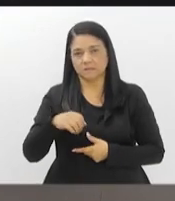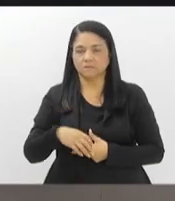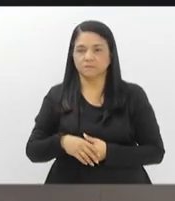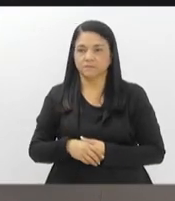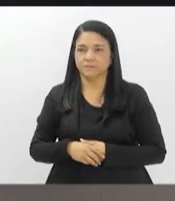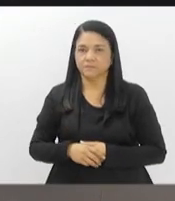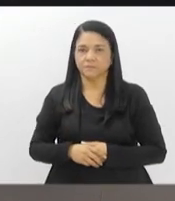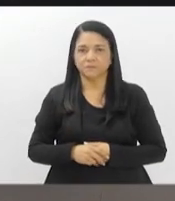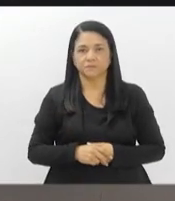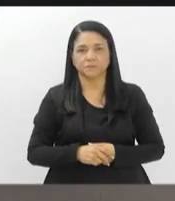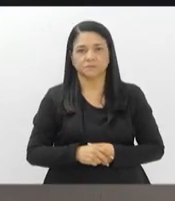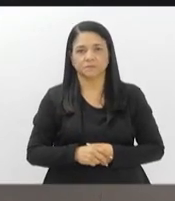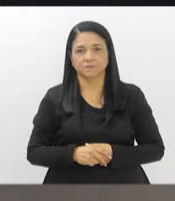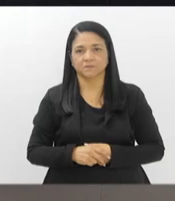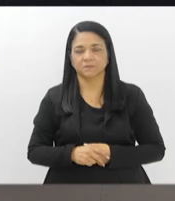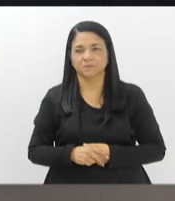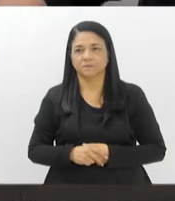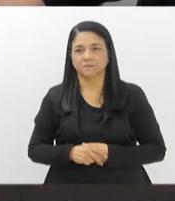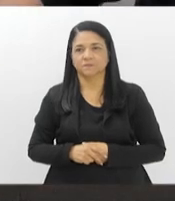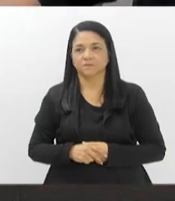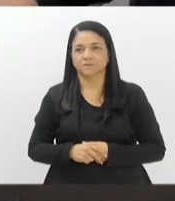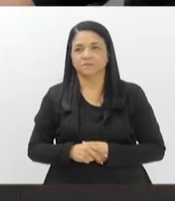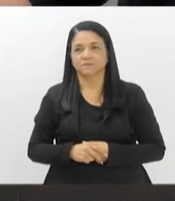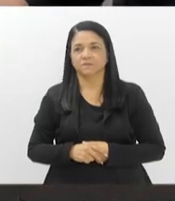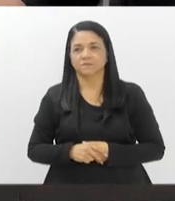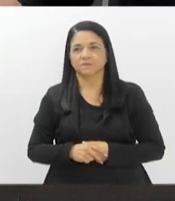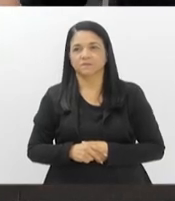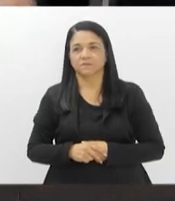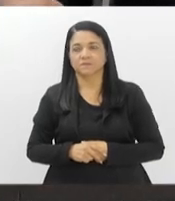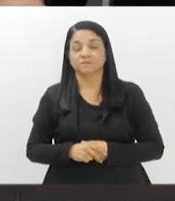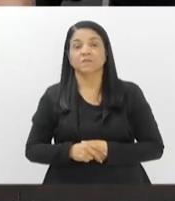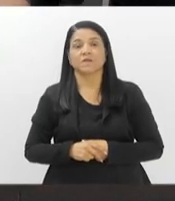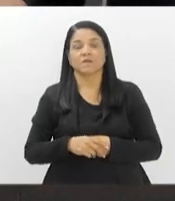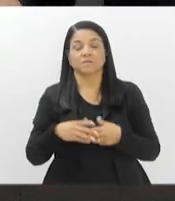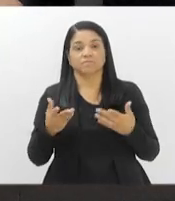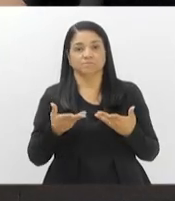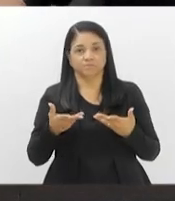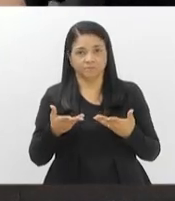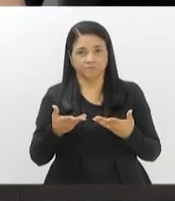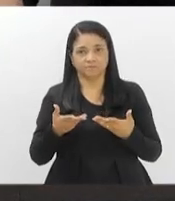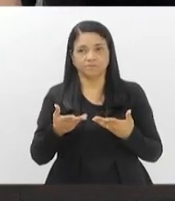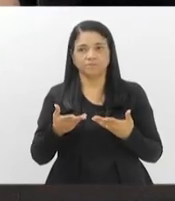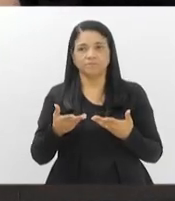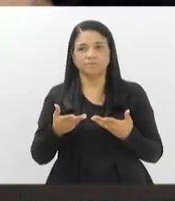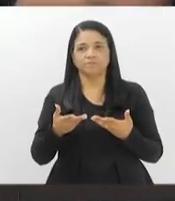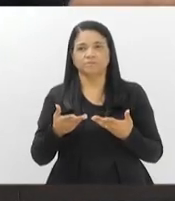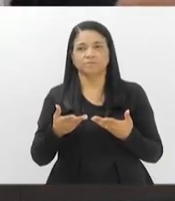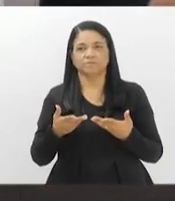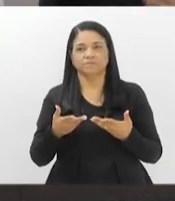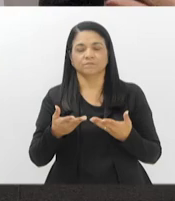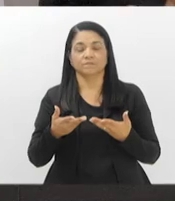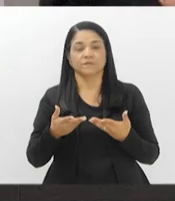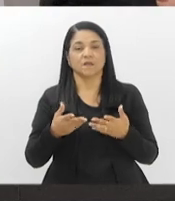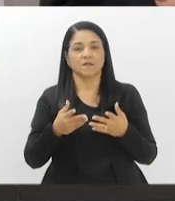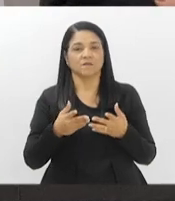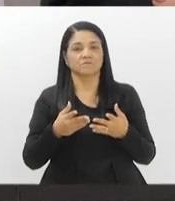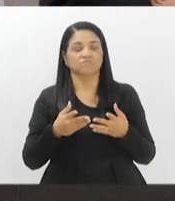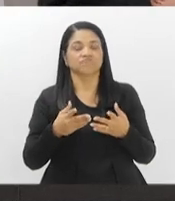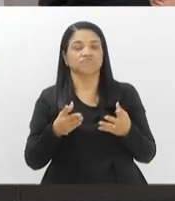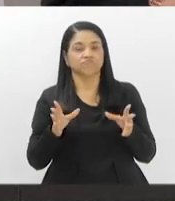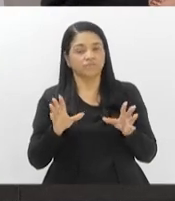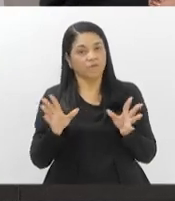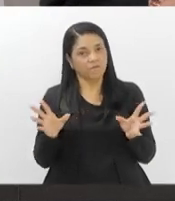sim muito bem eu queria eh então colocar aqui não só eh terminar a